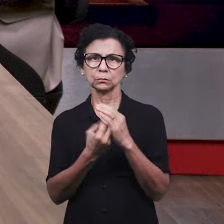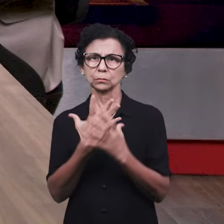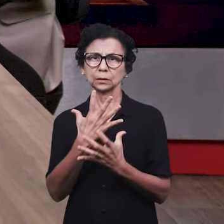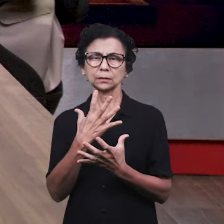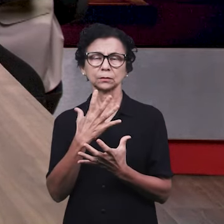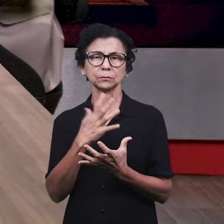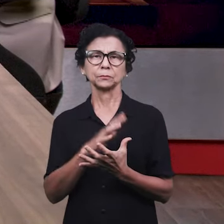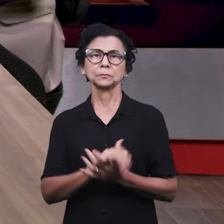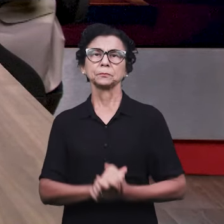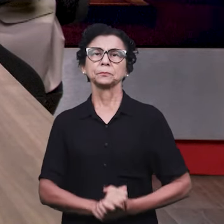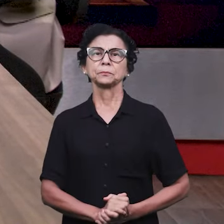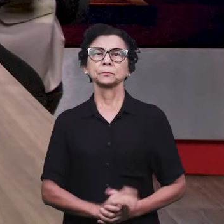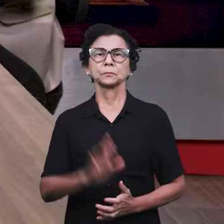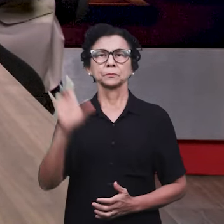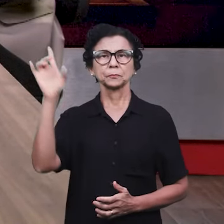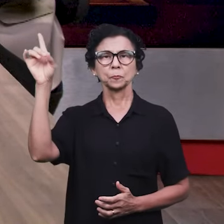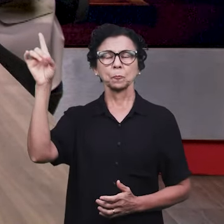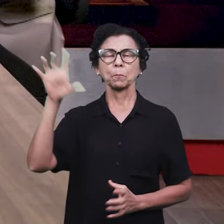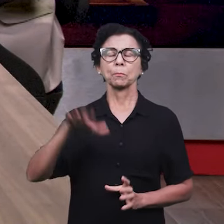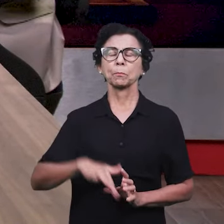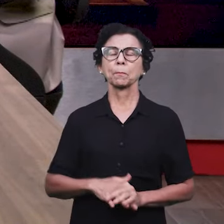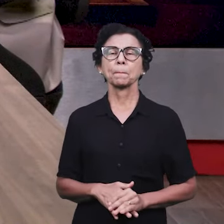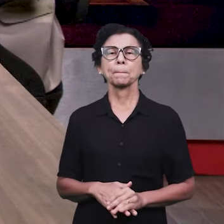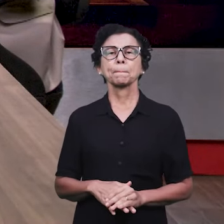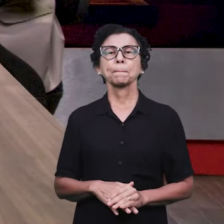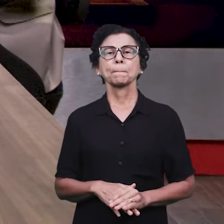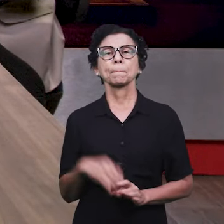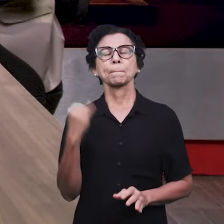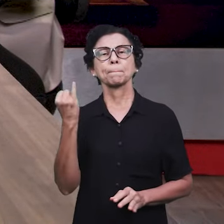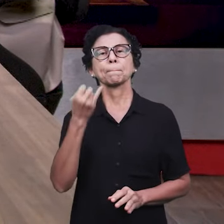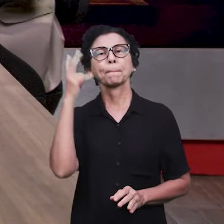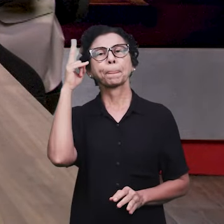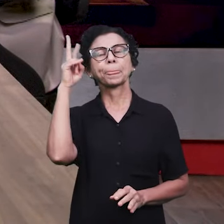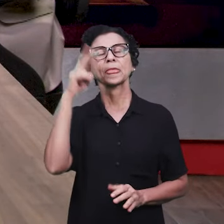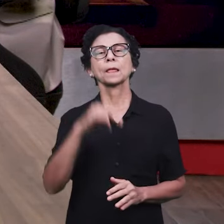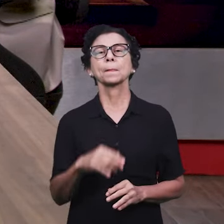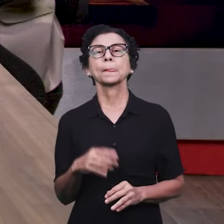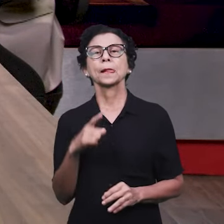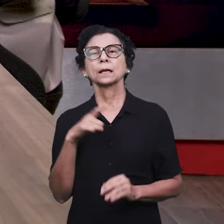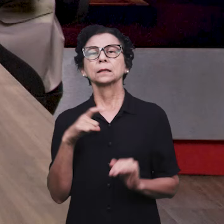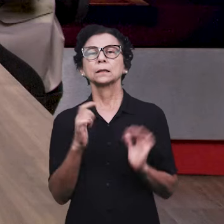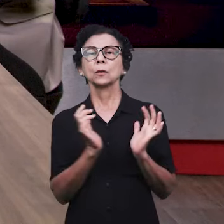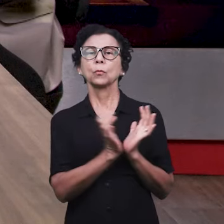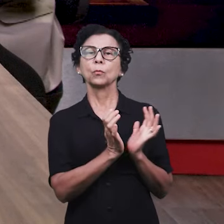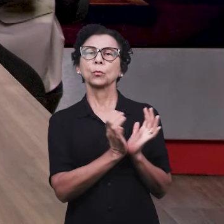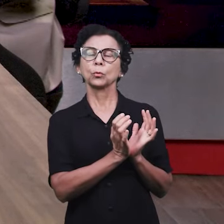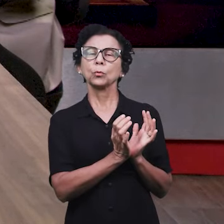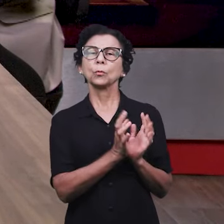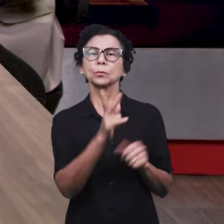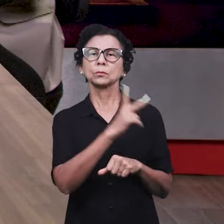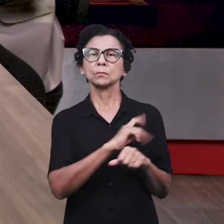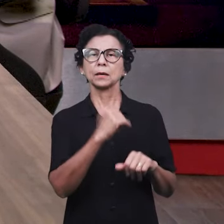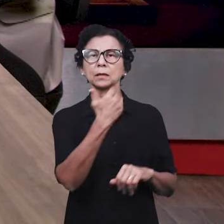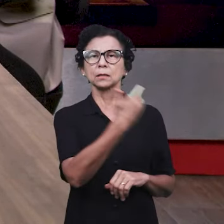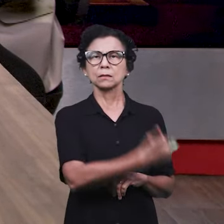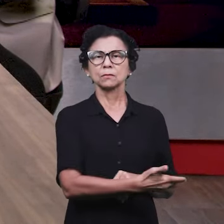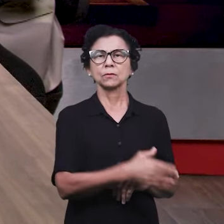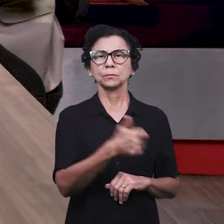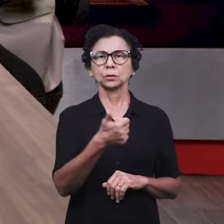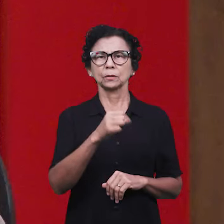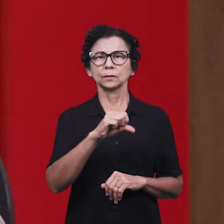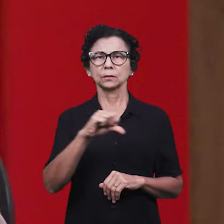É bom lembrar que o design inteligente há um grupo, né? Começou na Califórnia em 93, né? Um